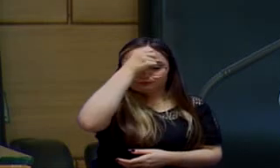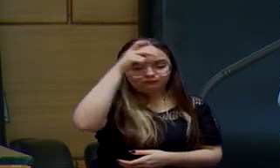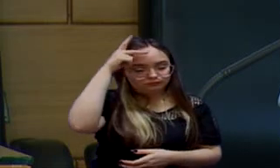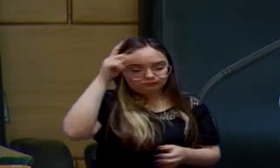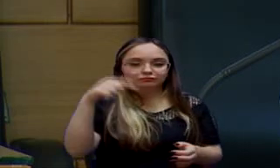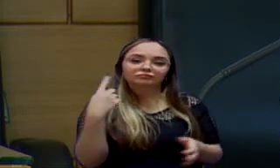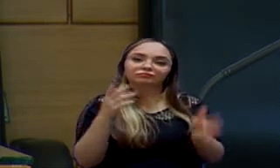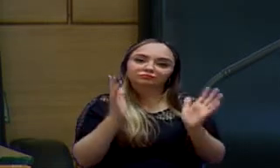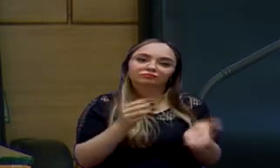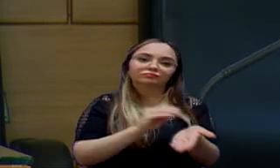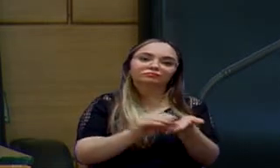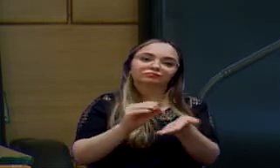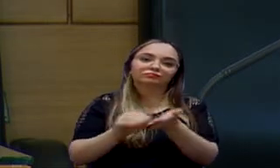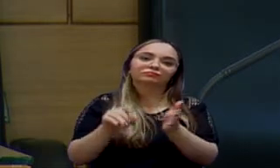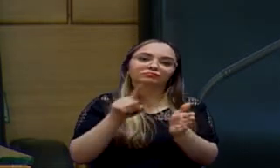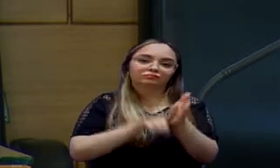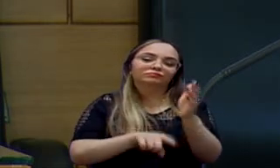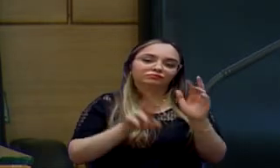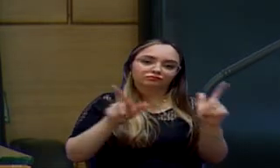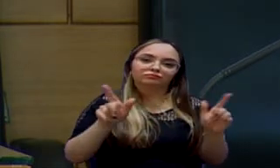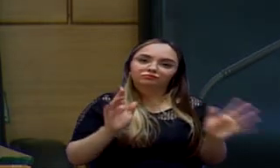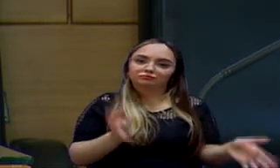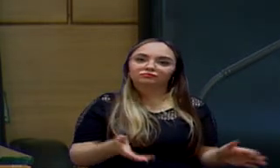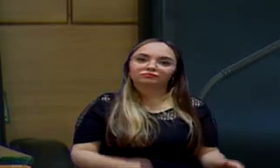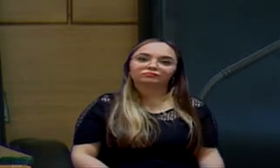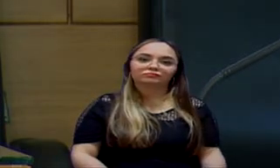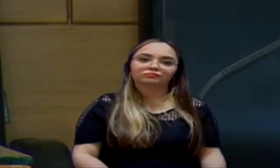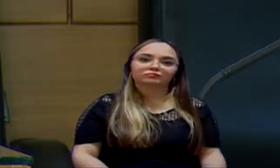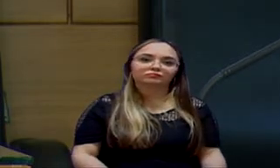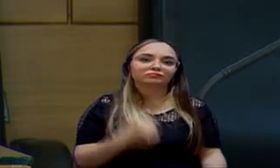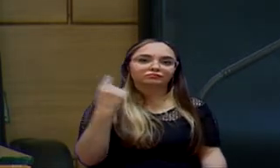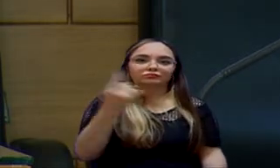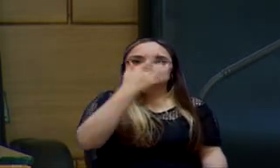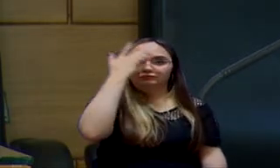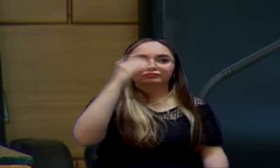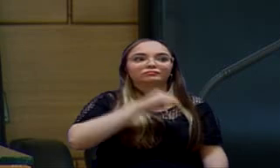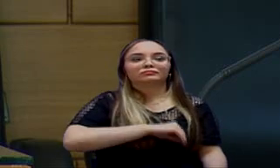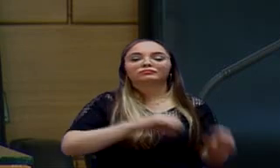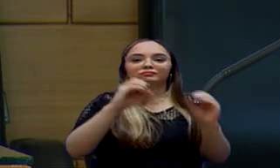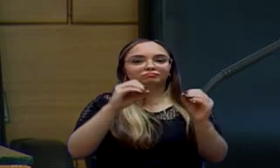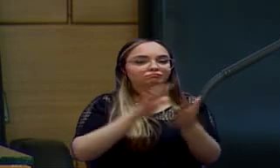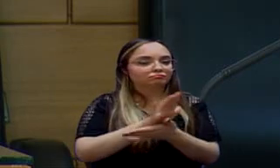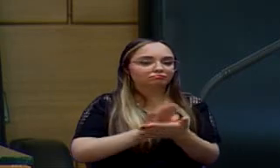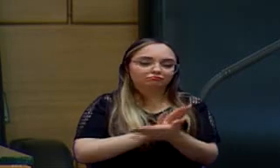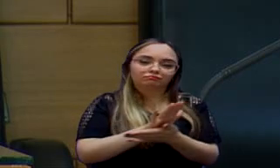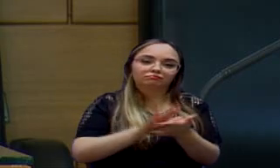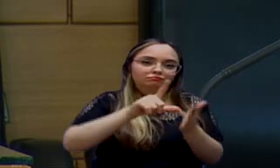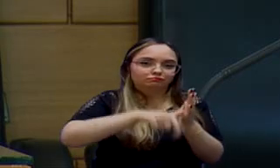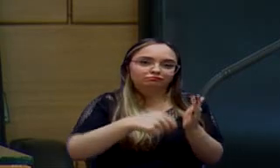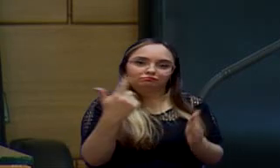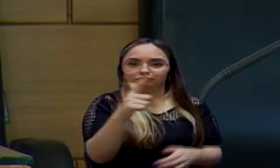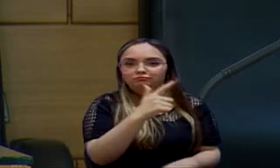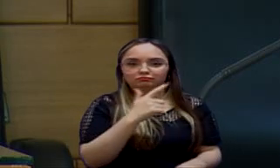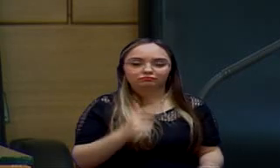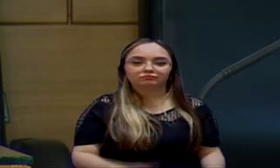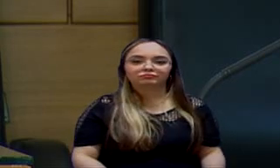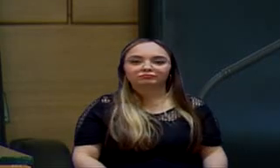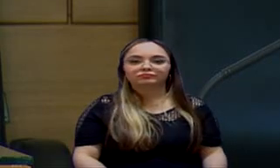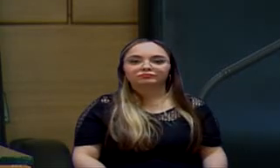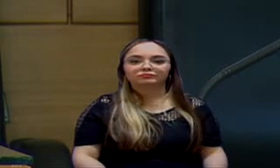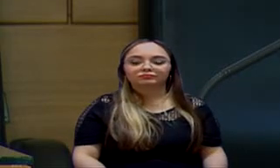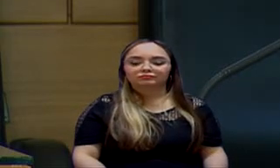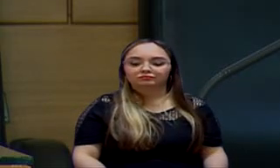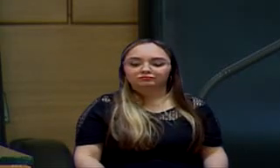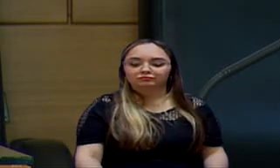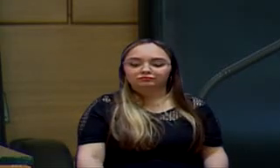nós já fizemos o repasse da diferença então assim não ninguém ficou sem receber não Houve atraso e